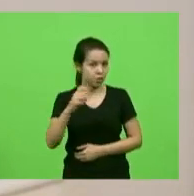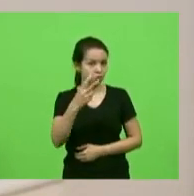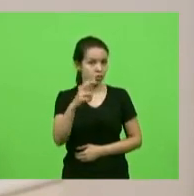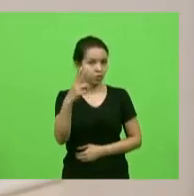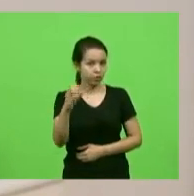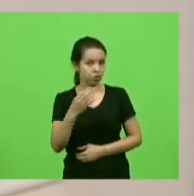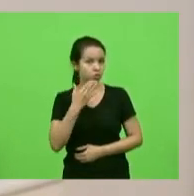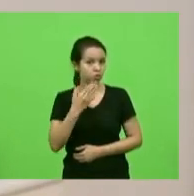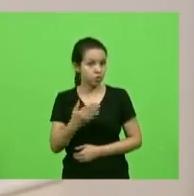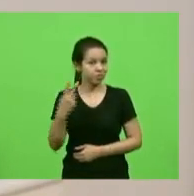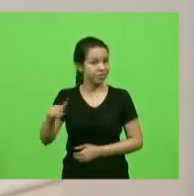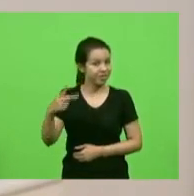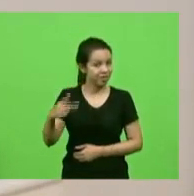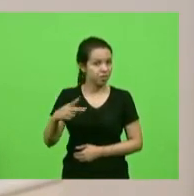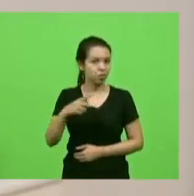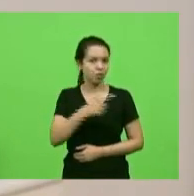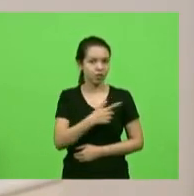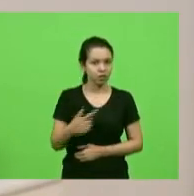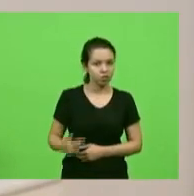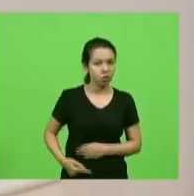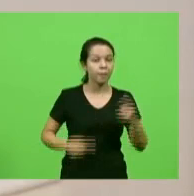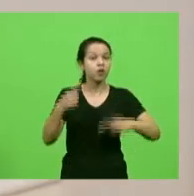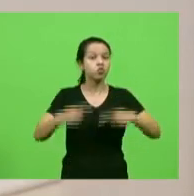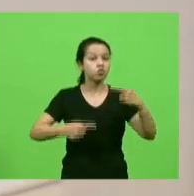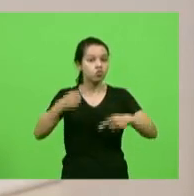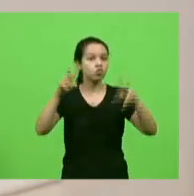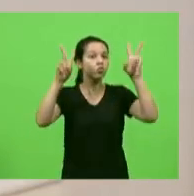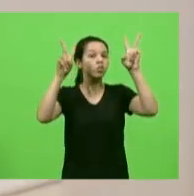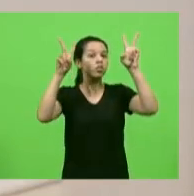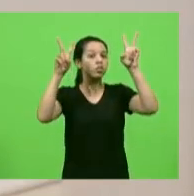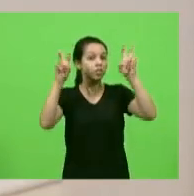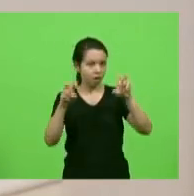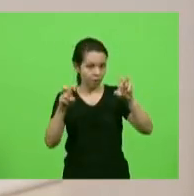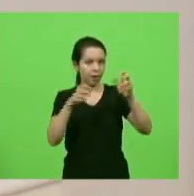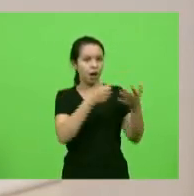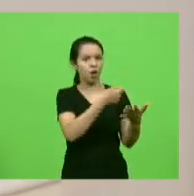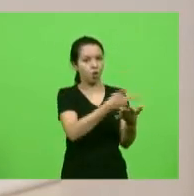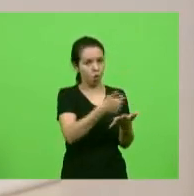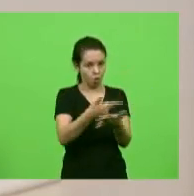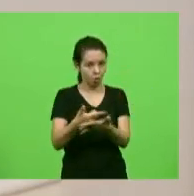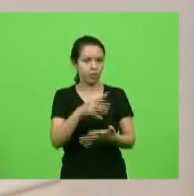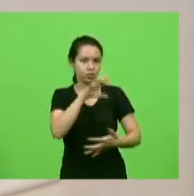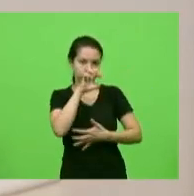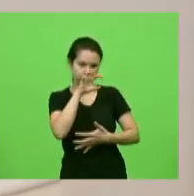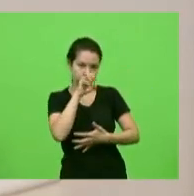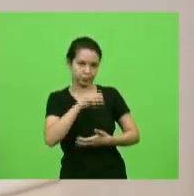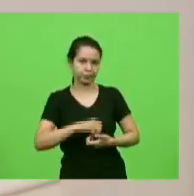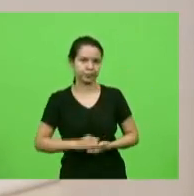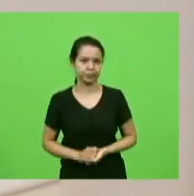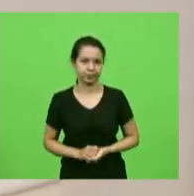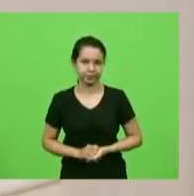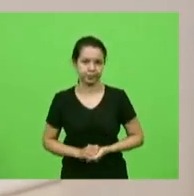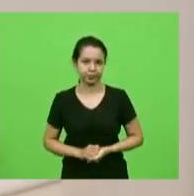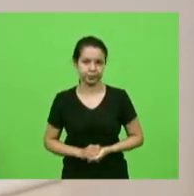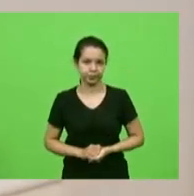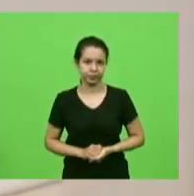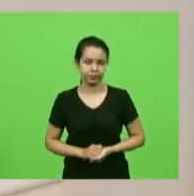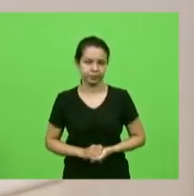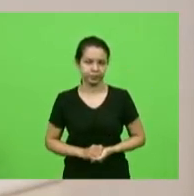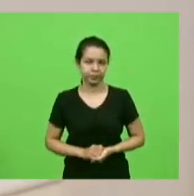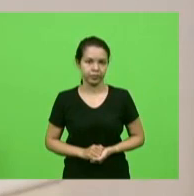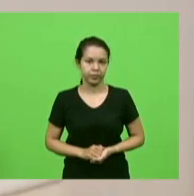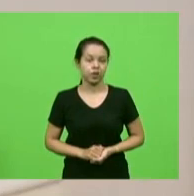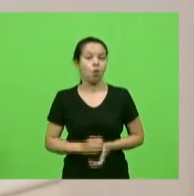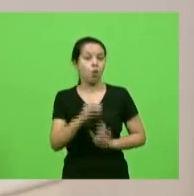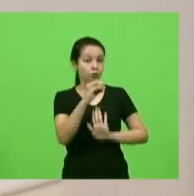senhor governador do Estado, para tratar da questão relativa às compras dos respiradores. O ofício elaborado